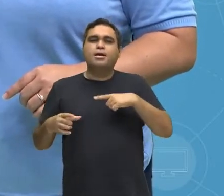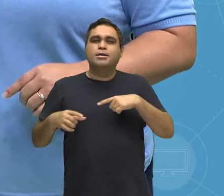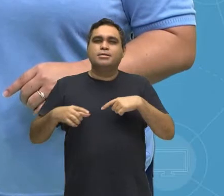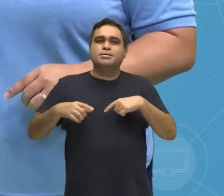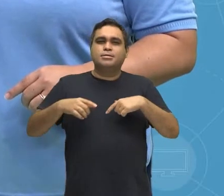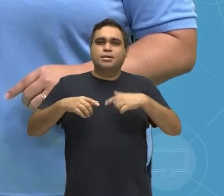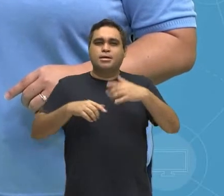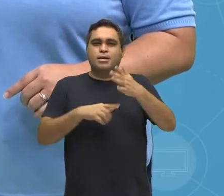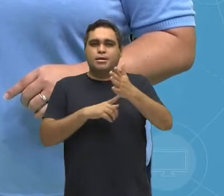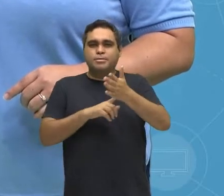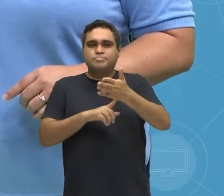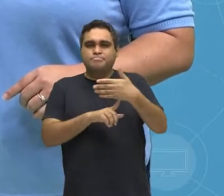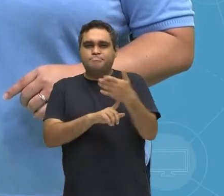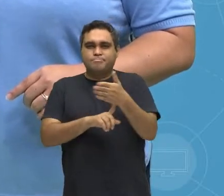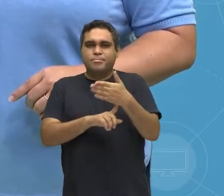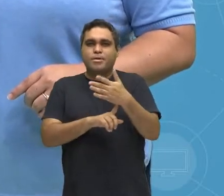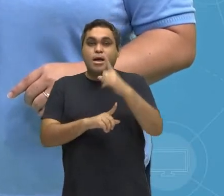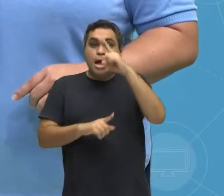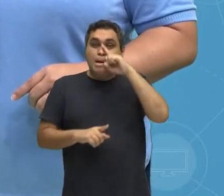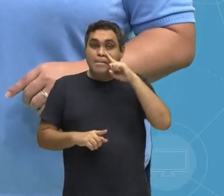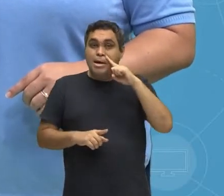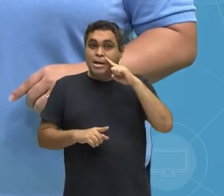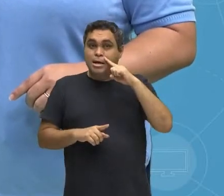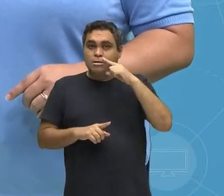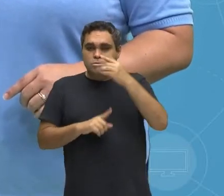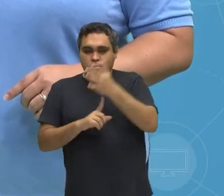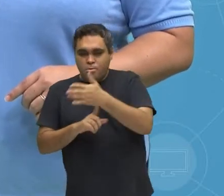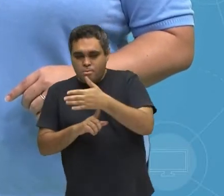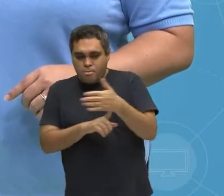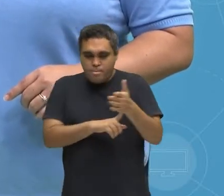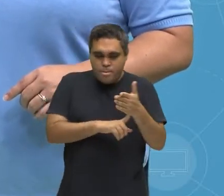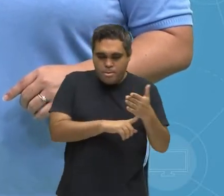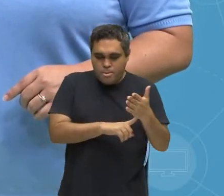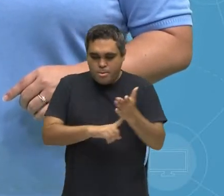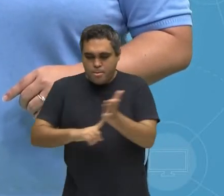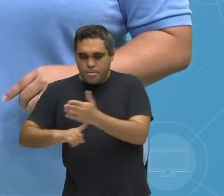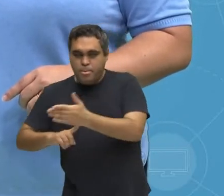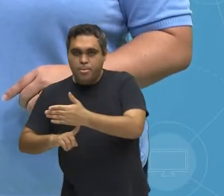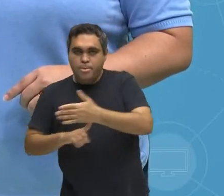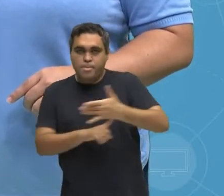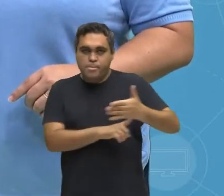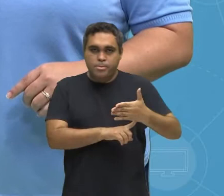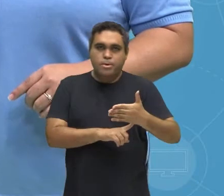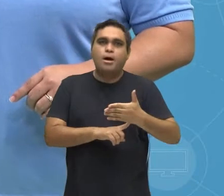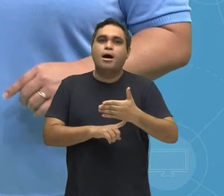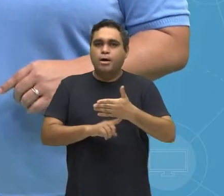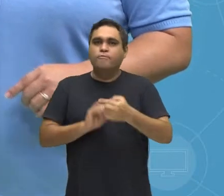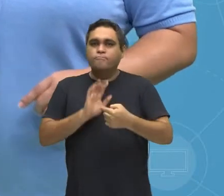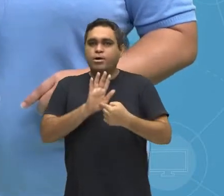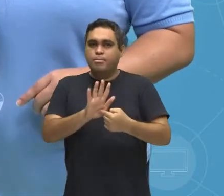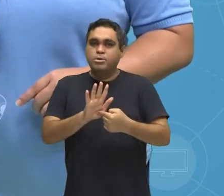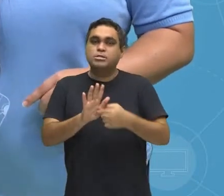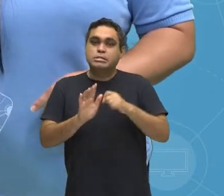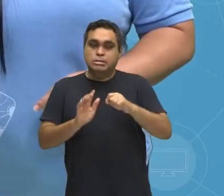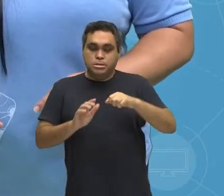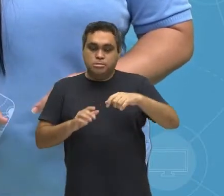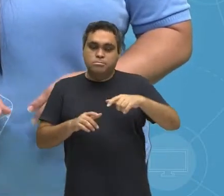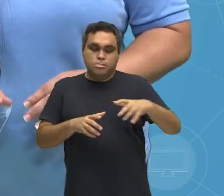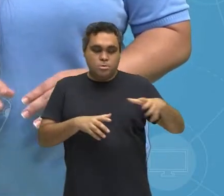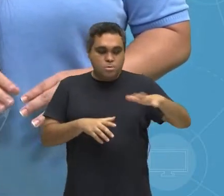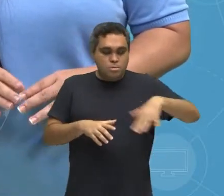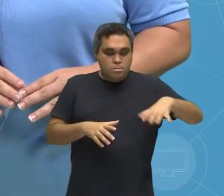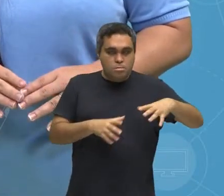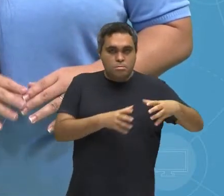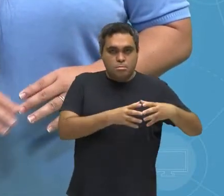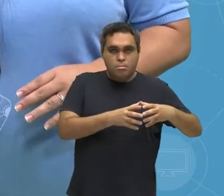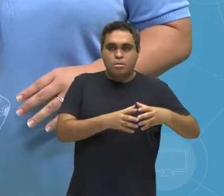amarelo, né? Que é justamente que vai marcar quando passar para o time adversário, para o campo adversário ou para o seu campo,